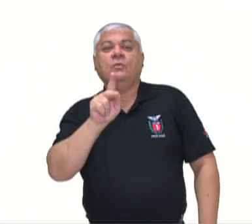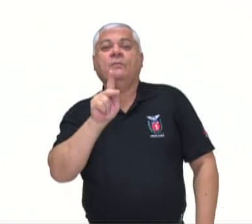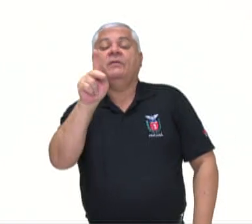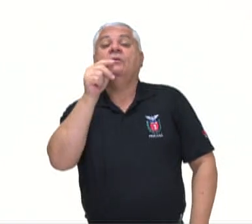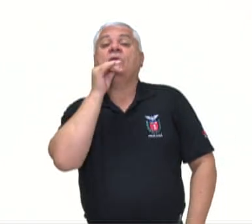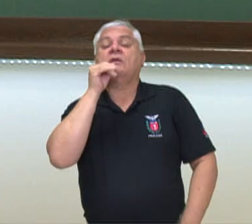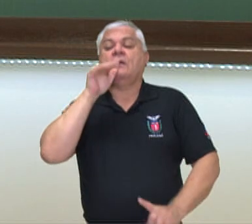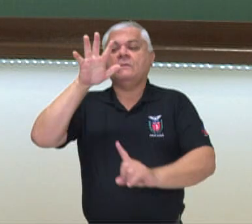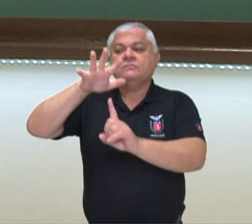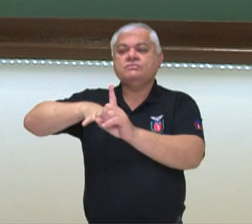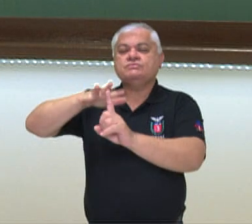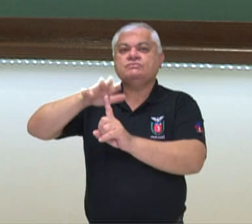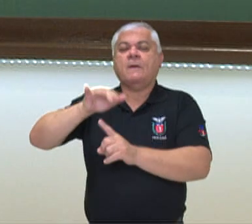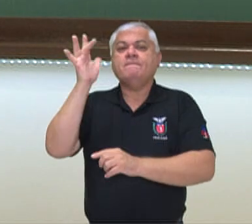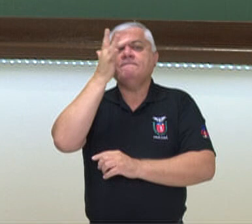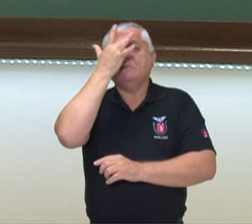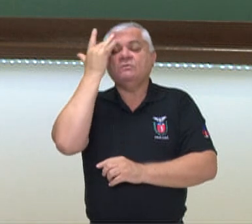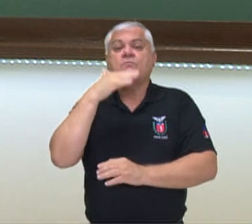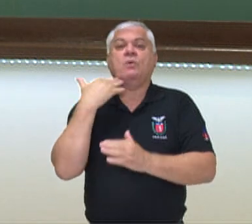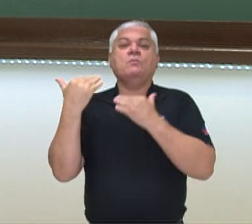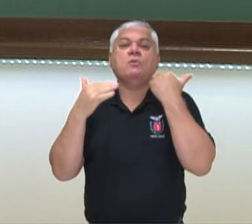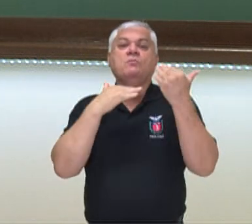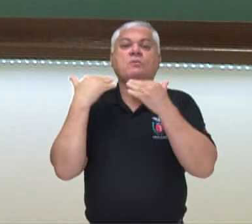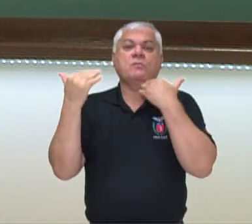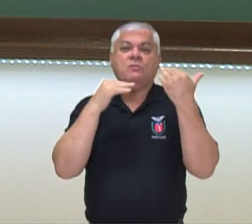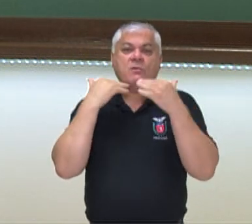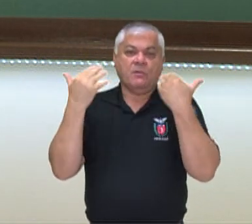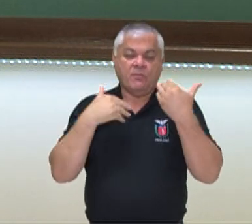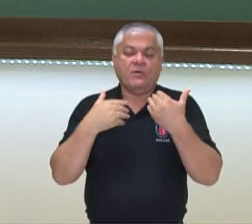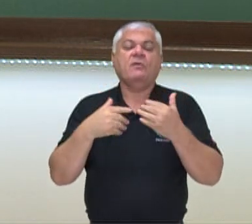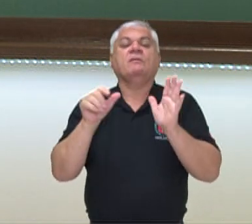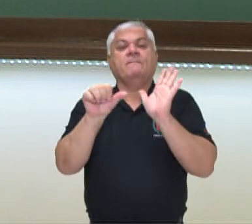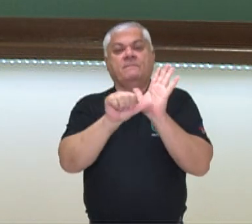mortos. Então, nós temos aqui dois momentos que a